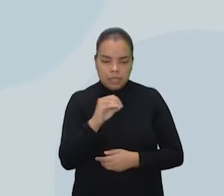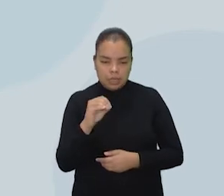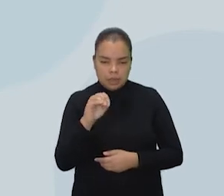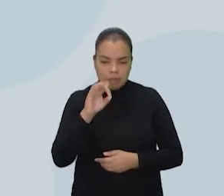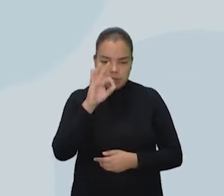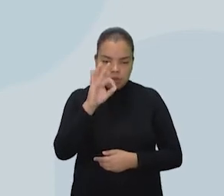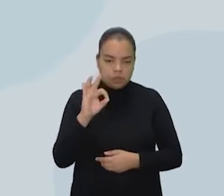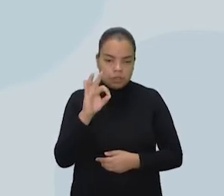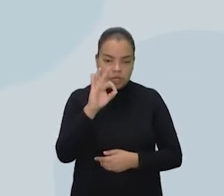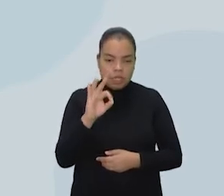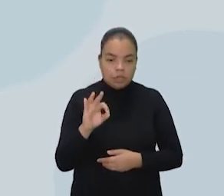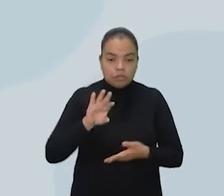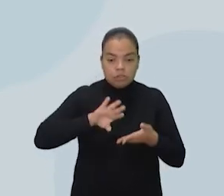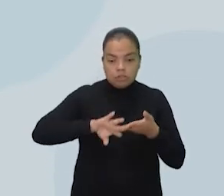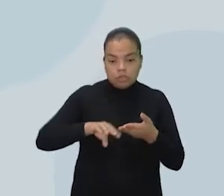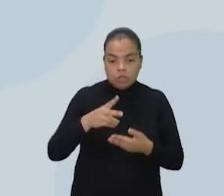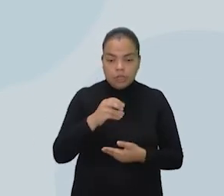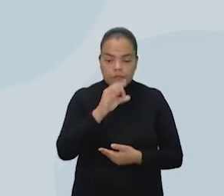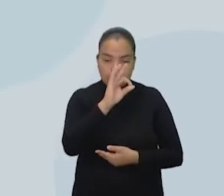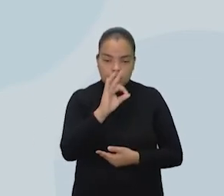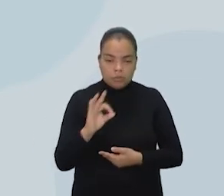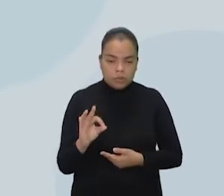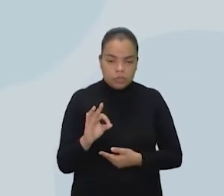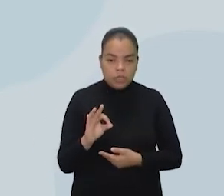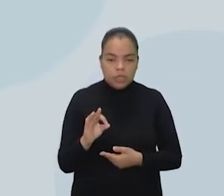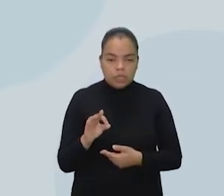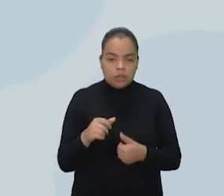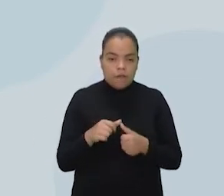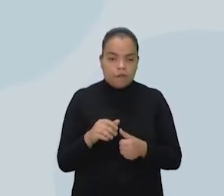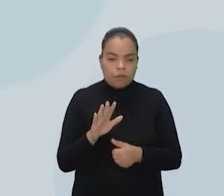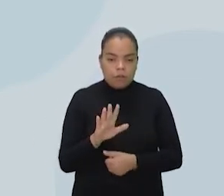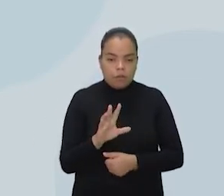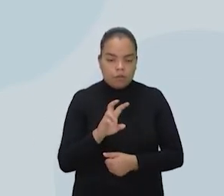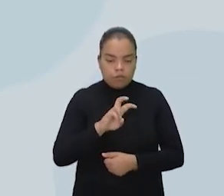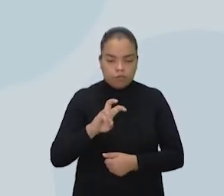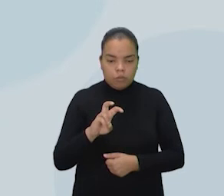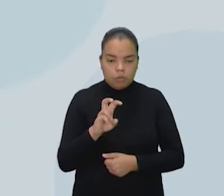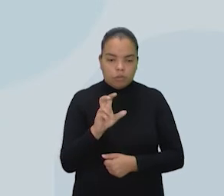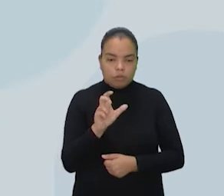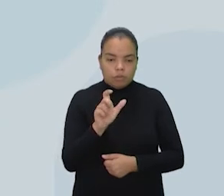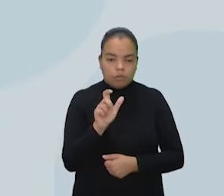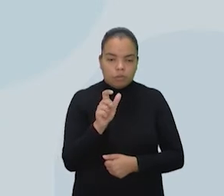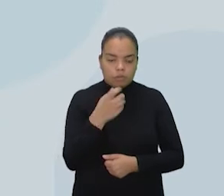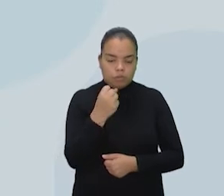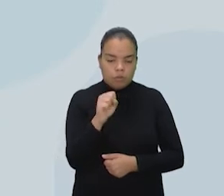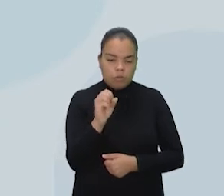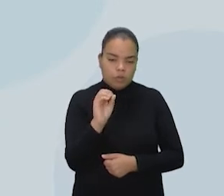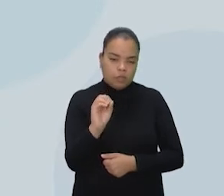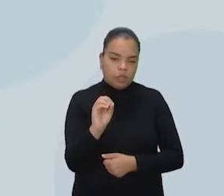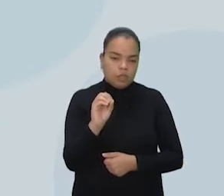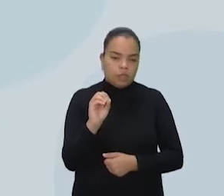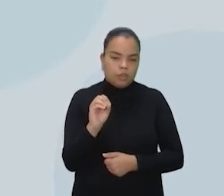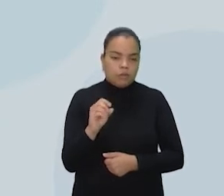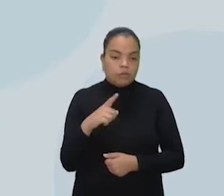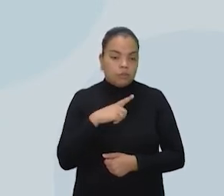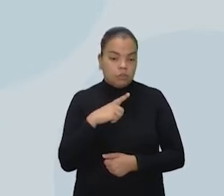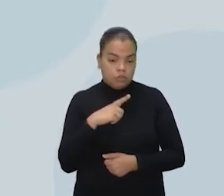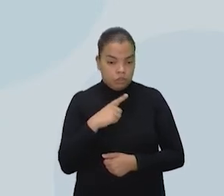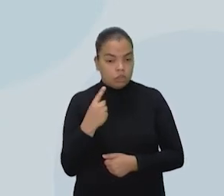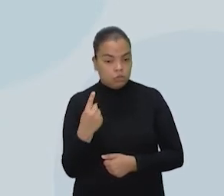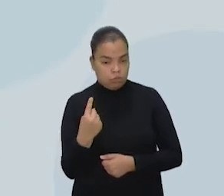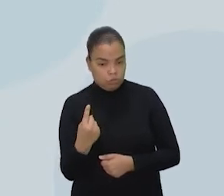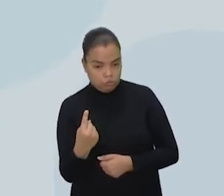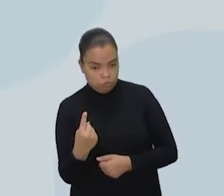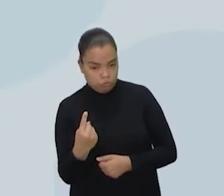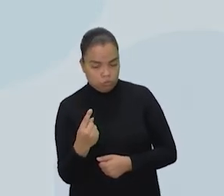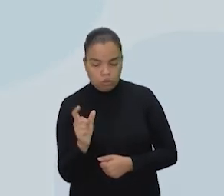Descontei 20%, por exemplo, ficou 80%. Neste caso, você tinha 1, está aumentando 15%. Então, este fator depois